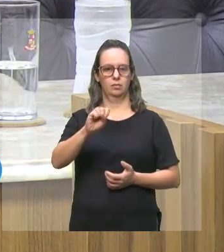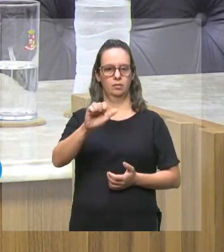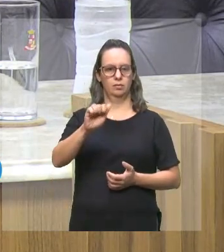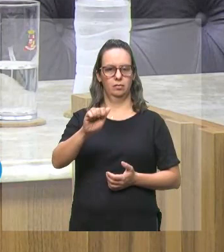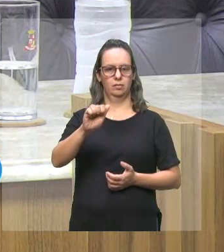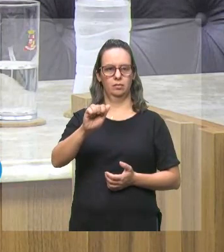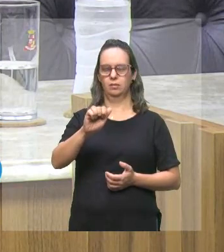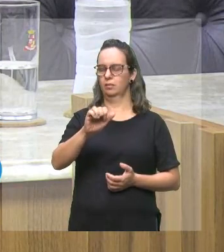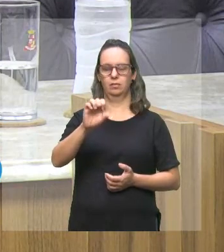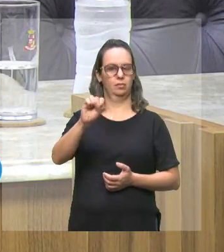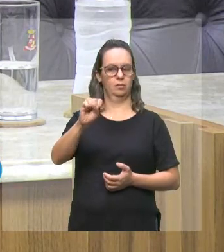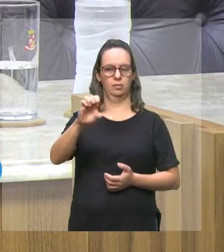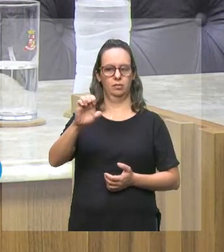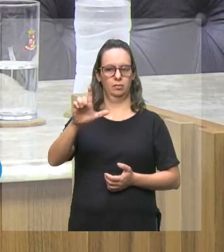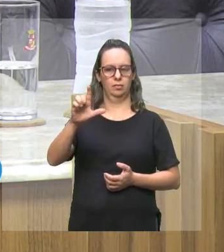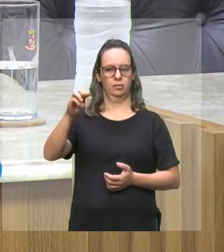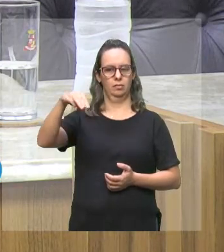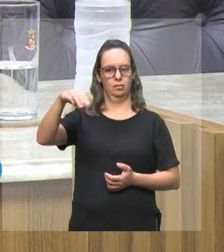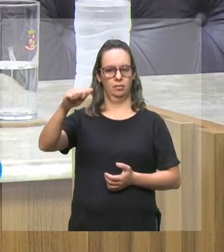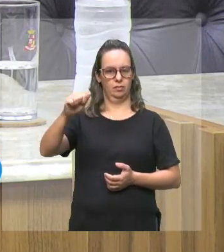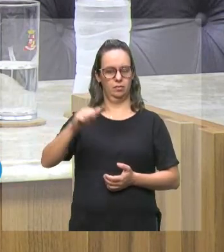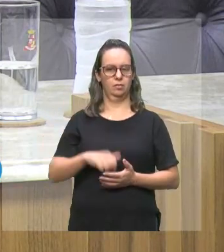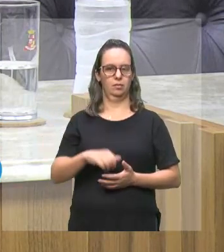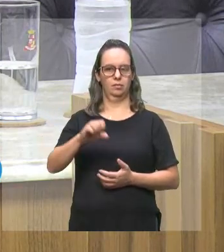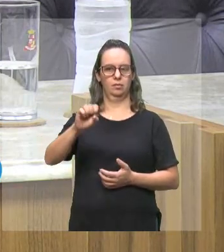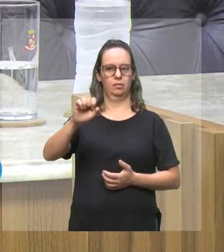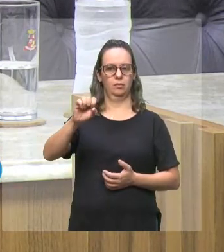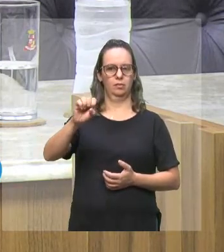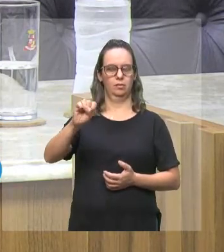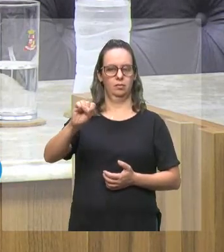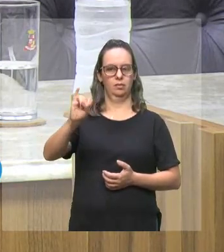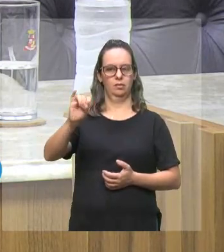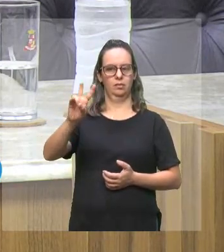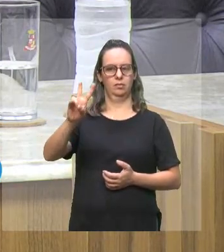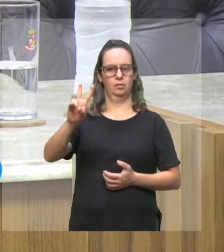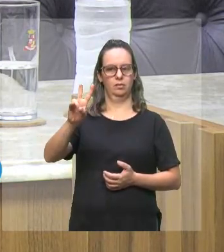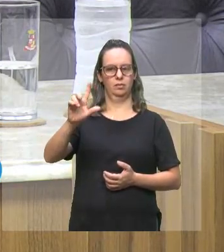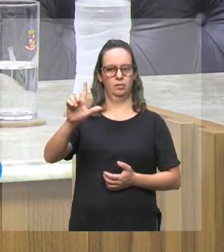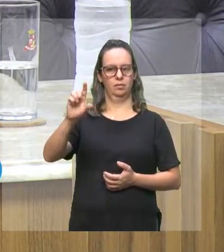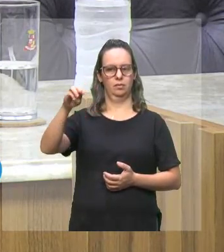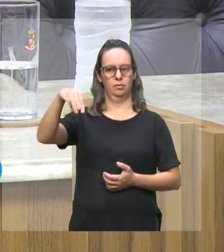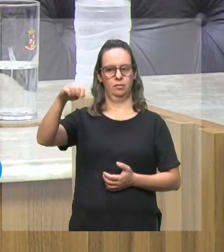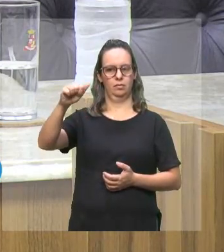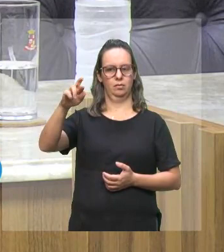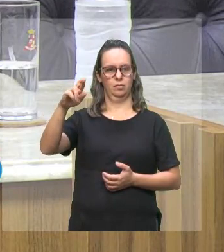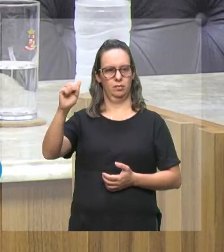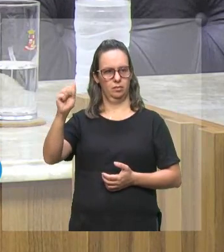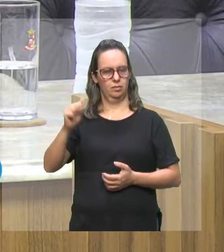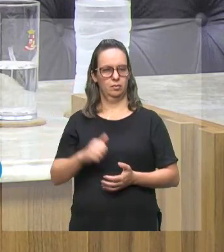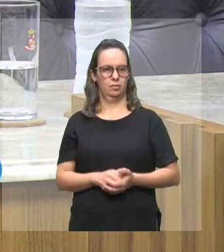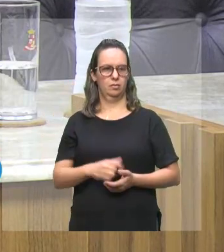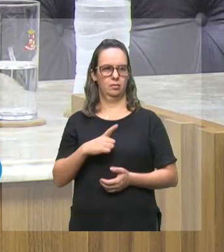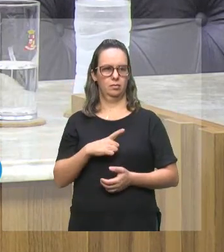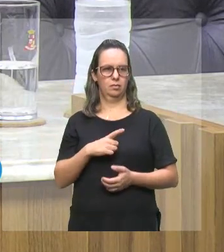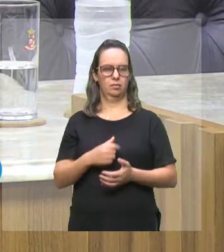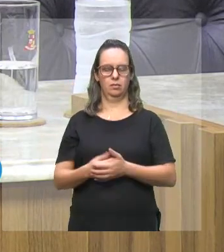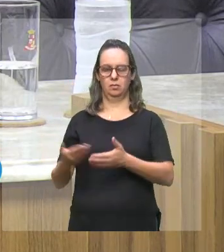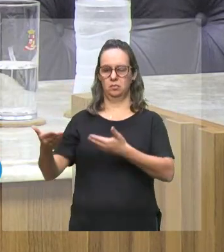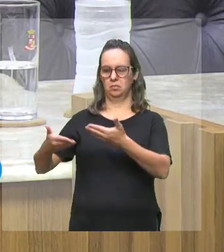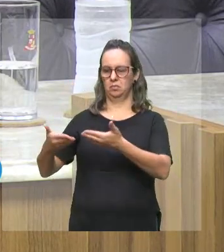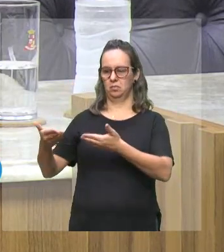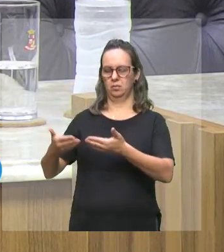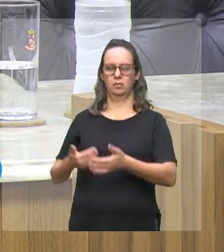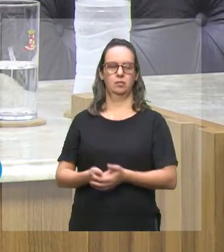um abaixo-assinado para que tenha concurso público para o hospital regional. Então,